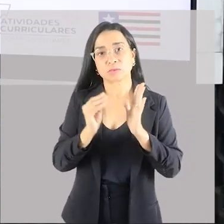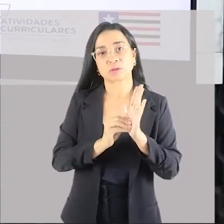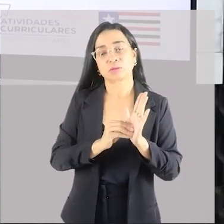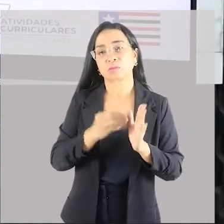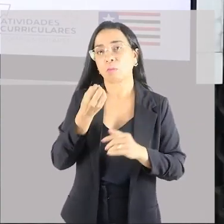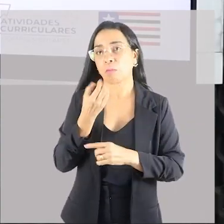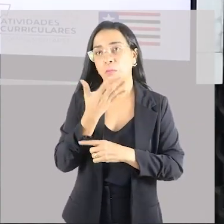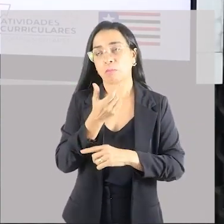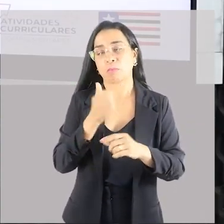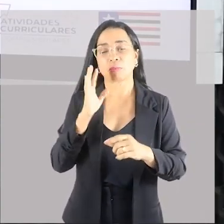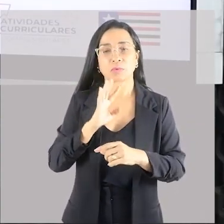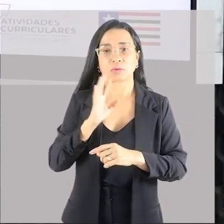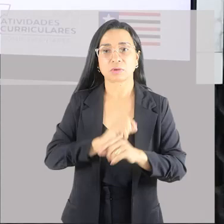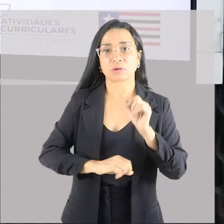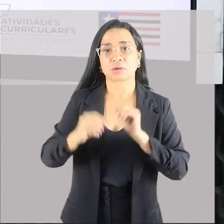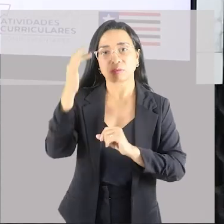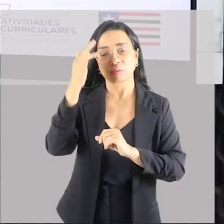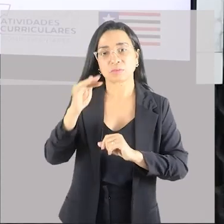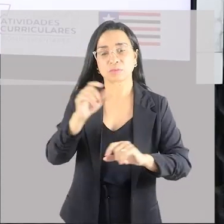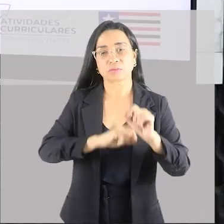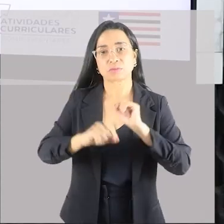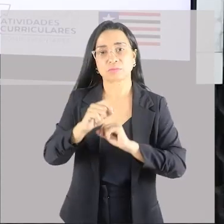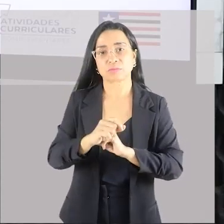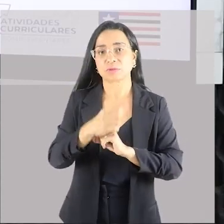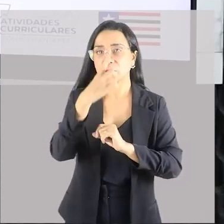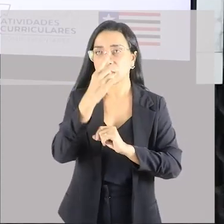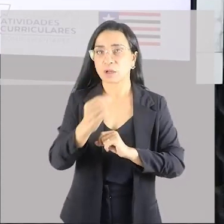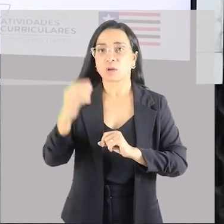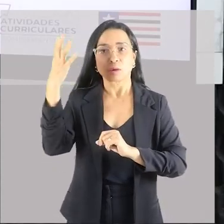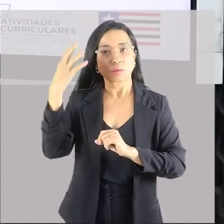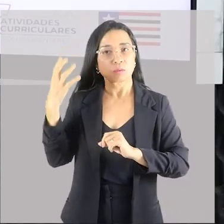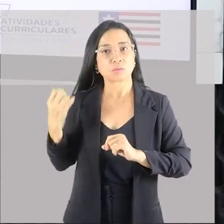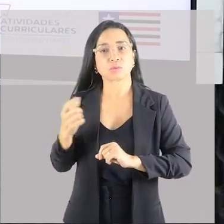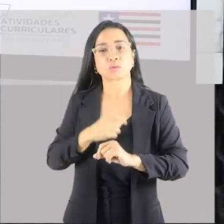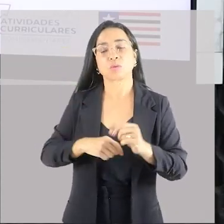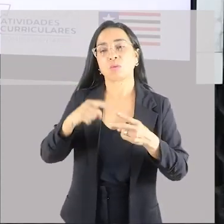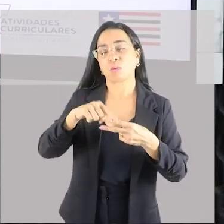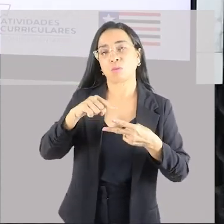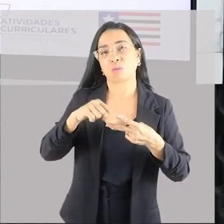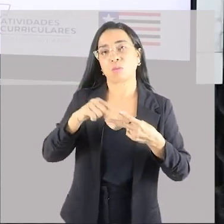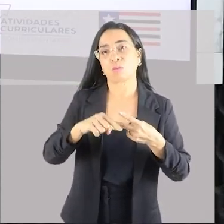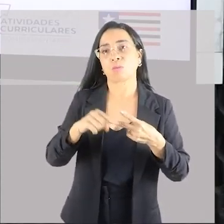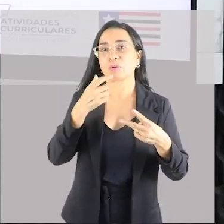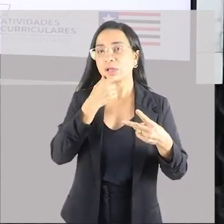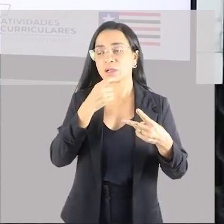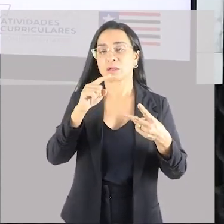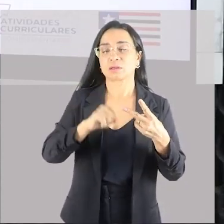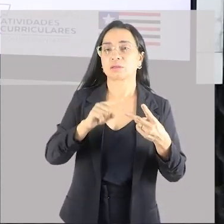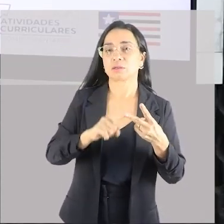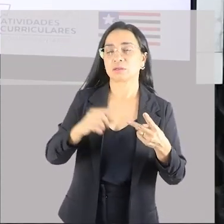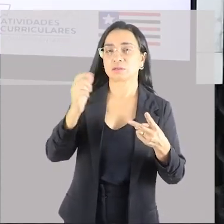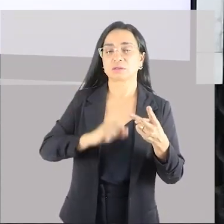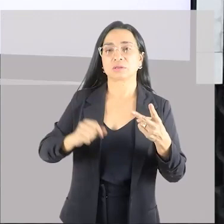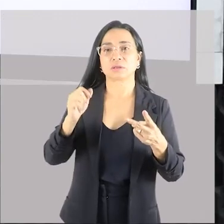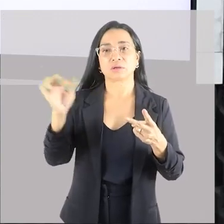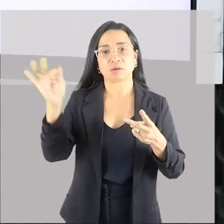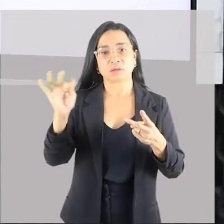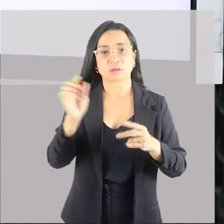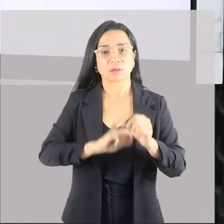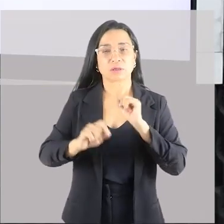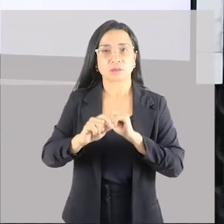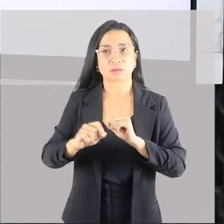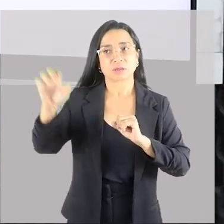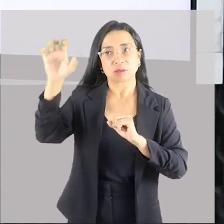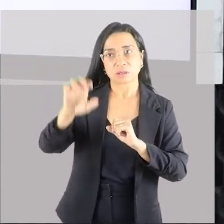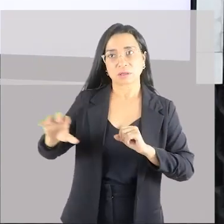Locke e Rousseau. Locke inglês, Rousseau francês, então aqui nós estamos na Europa, não é não? Olha aqui, ó, vamos lá? Nós